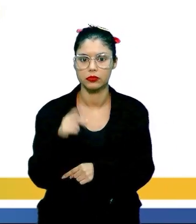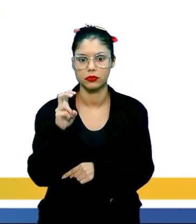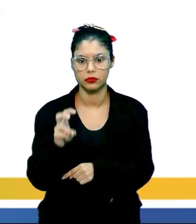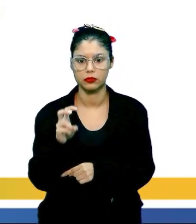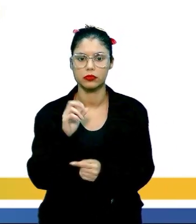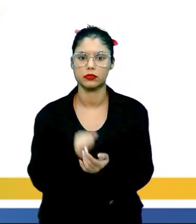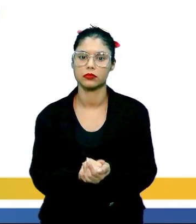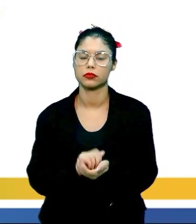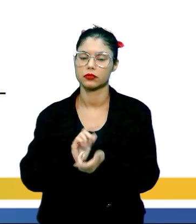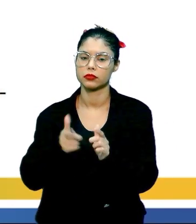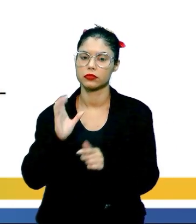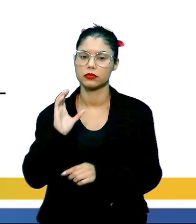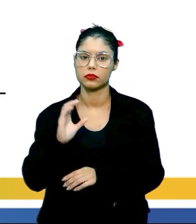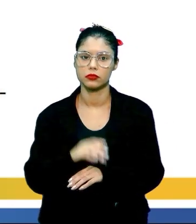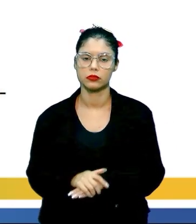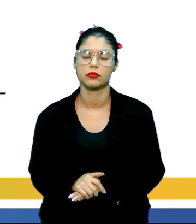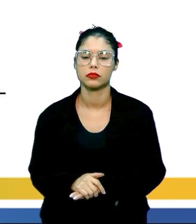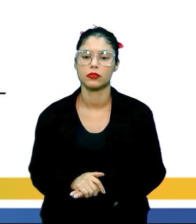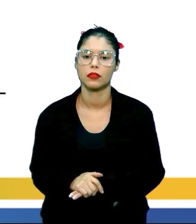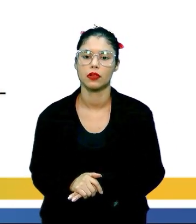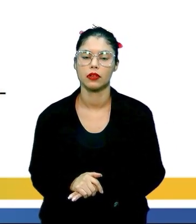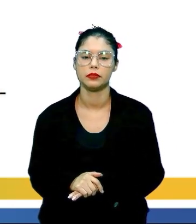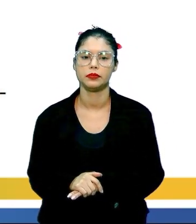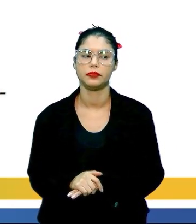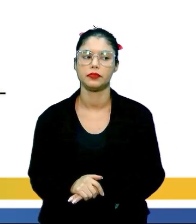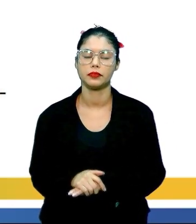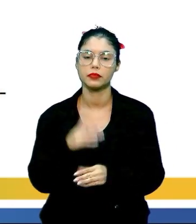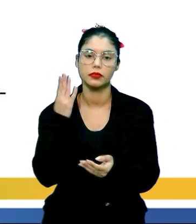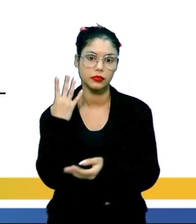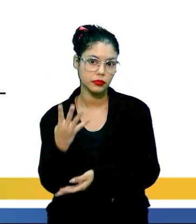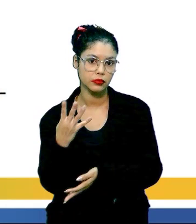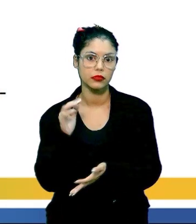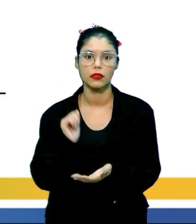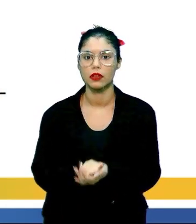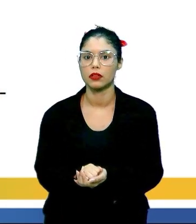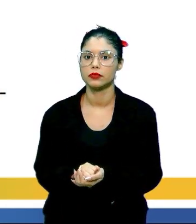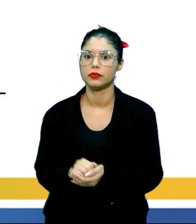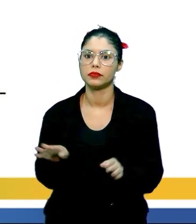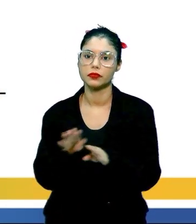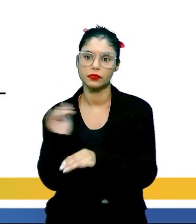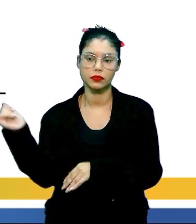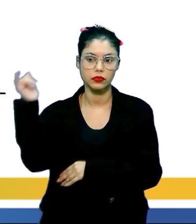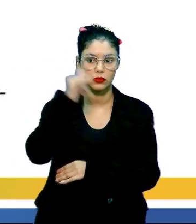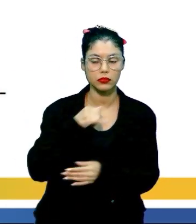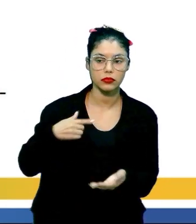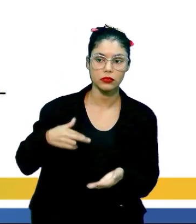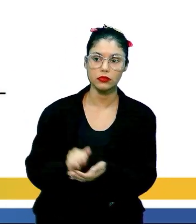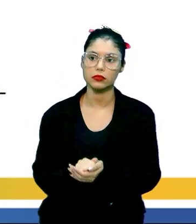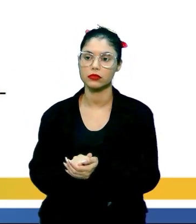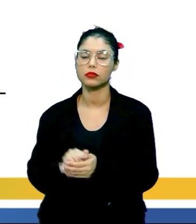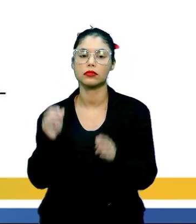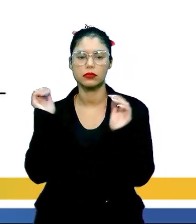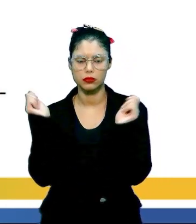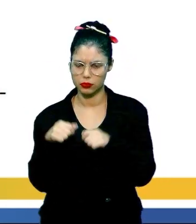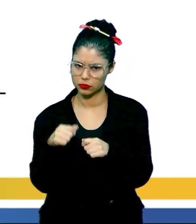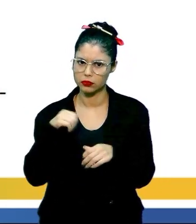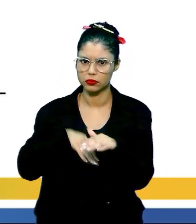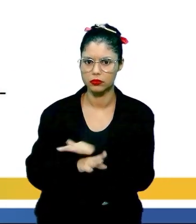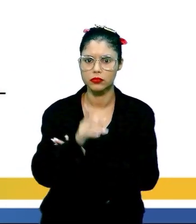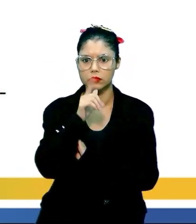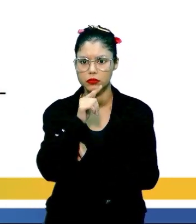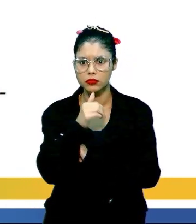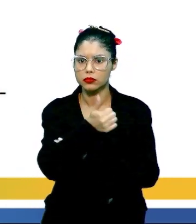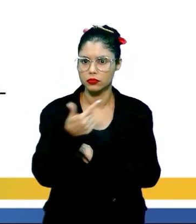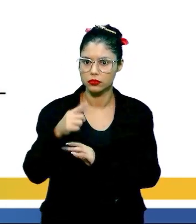letra C. Ok? Exercício 4. Um avião a caminho de bombeiros possui reservatório de água